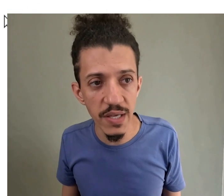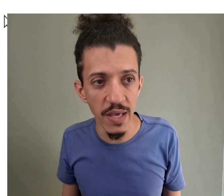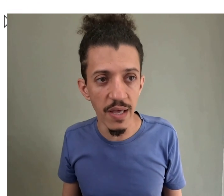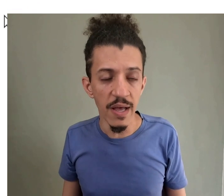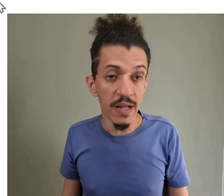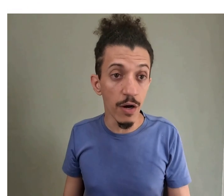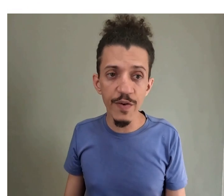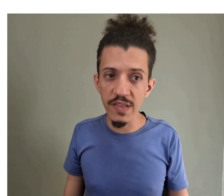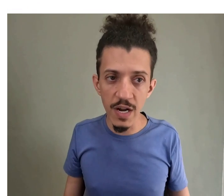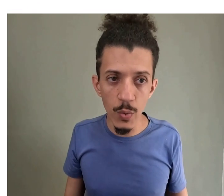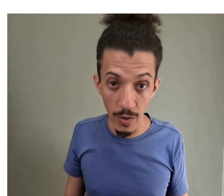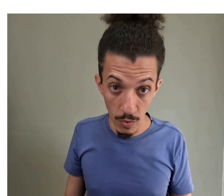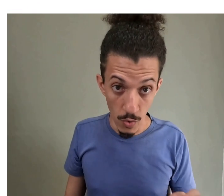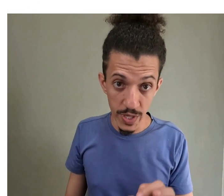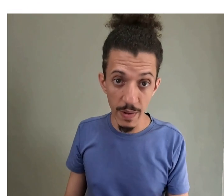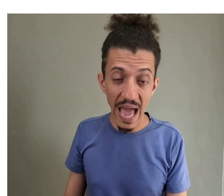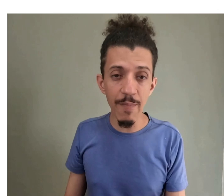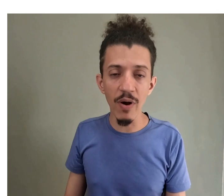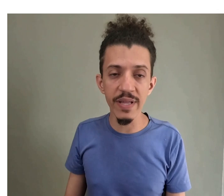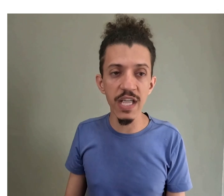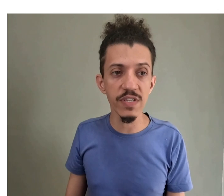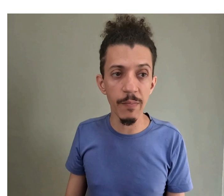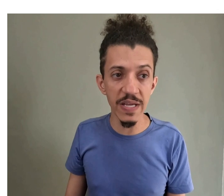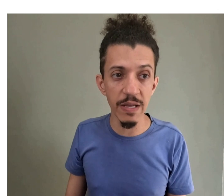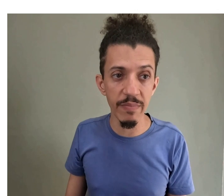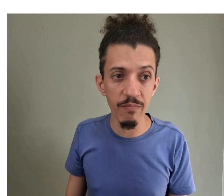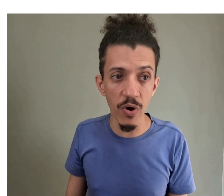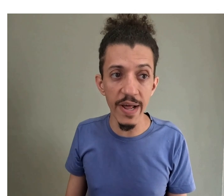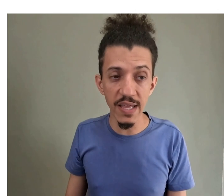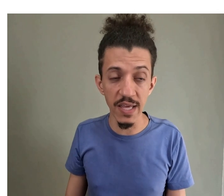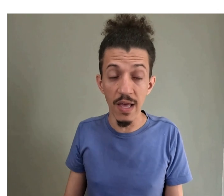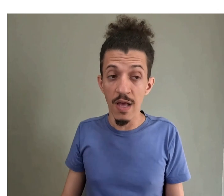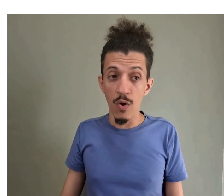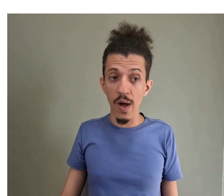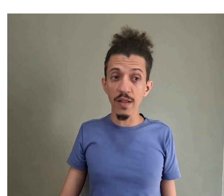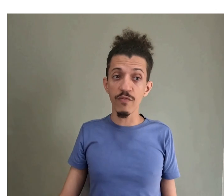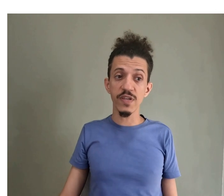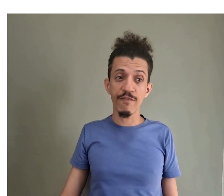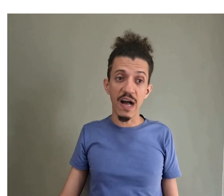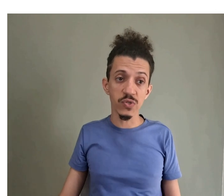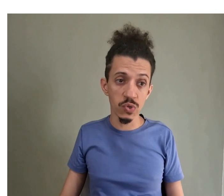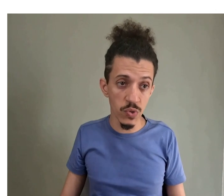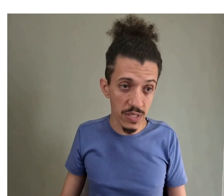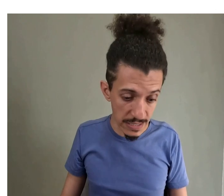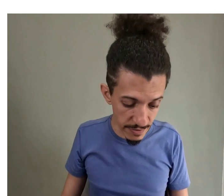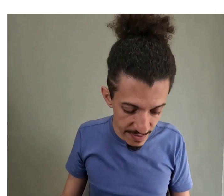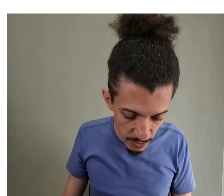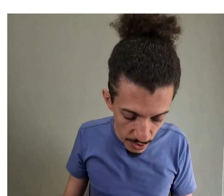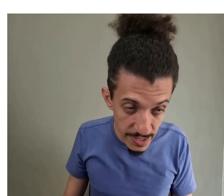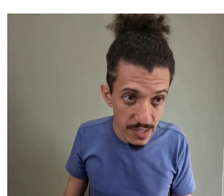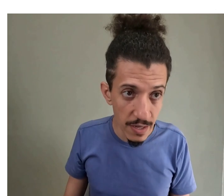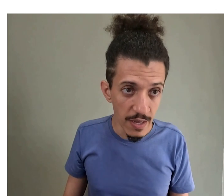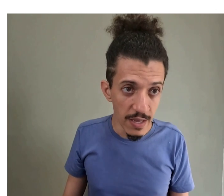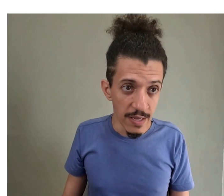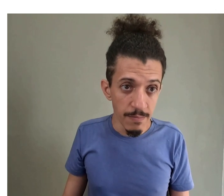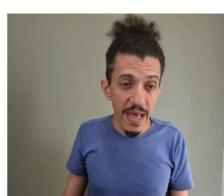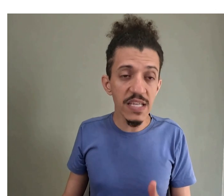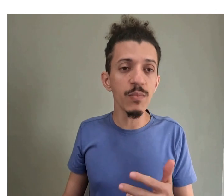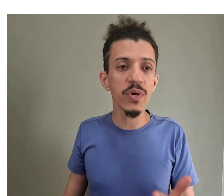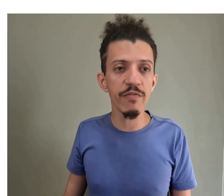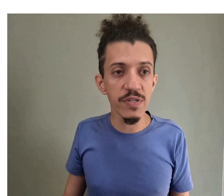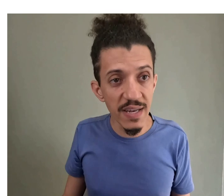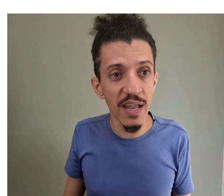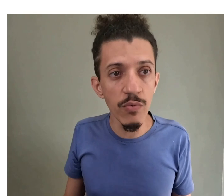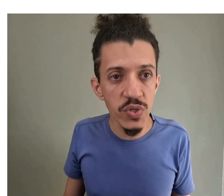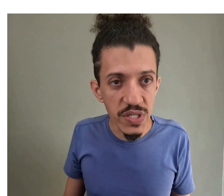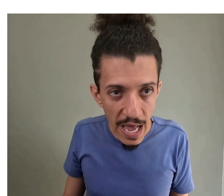conceitos aqui. Então, fica tranquilo. O que é importante você perceber por hora é que, quando você faz uso dos classificadores, mesmo